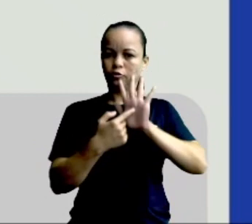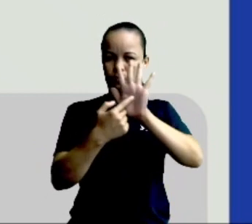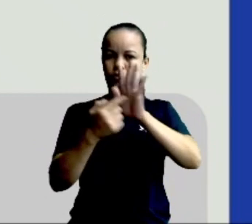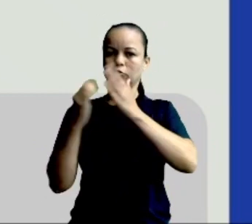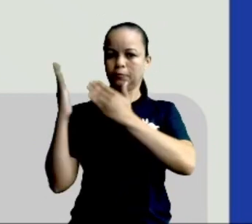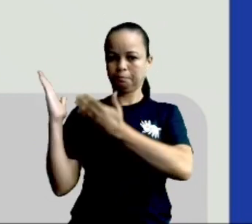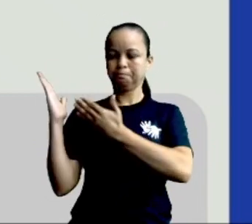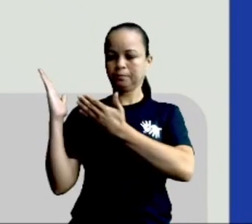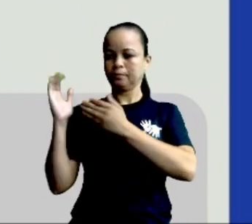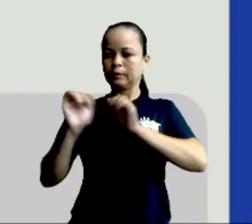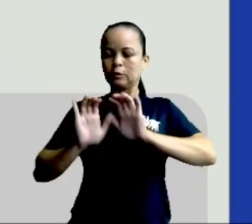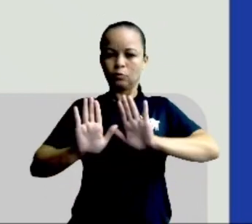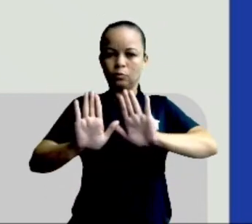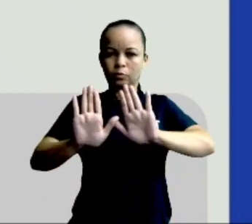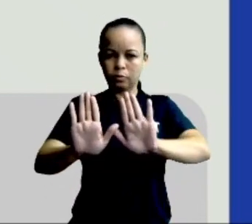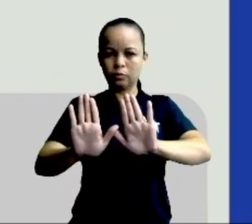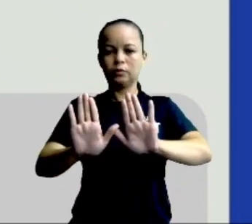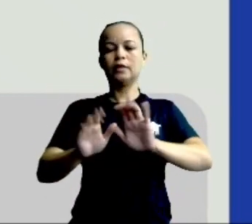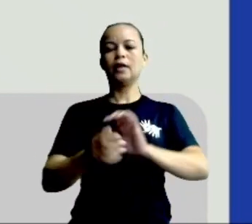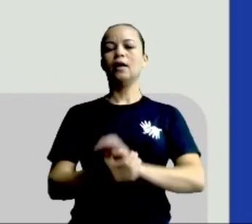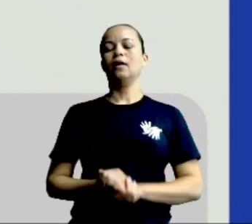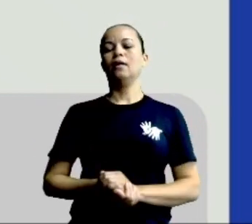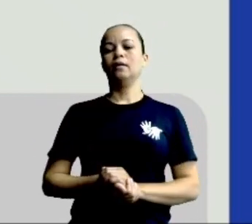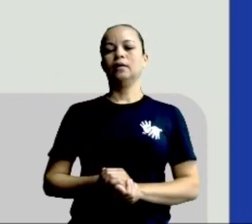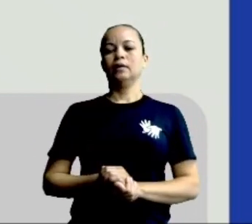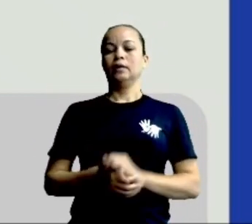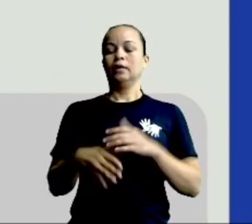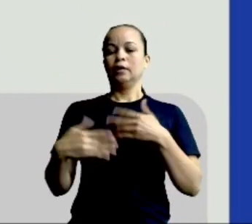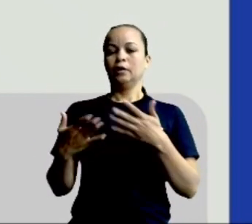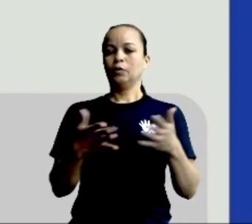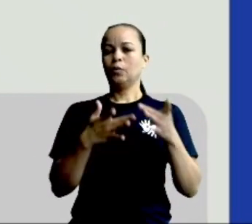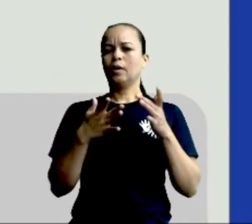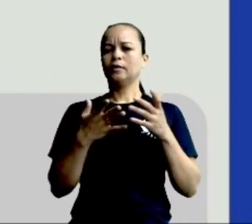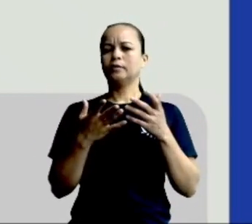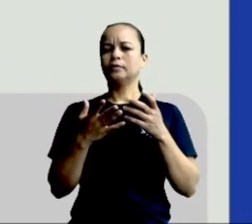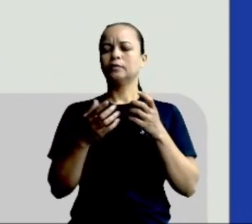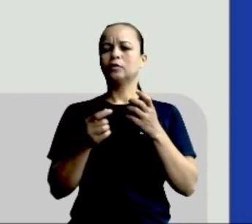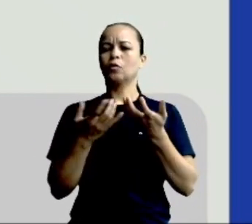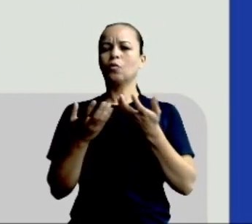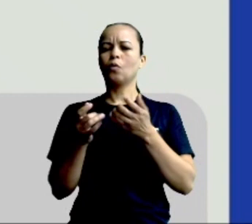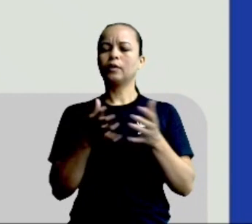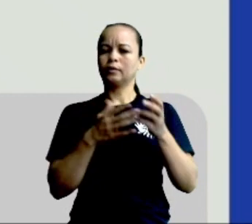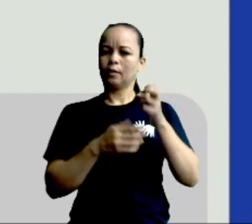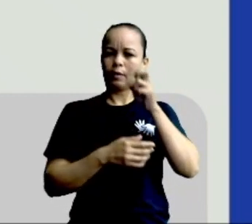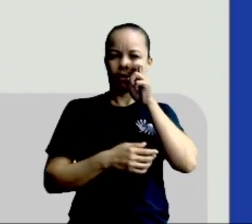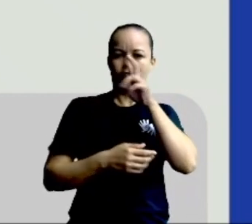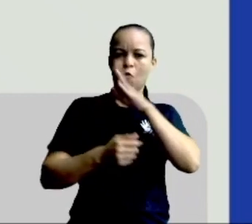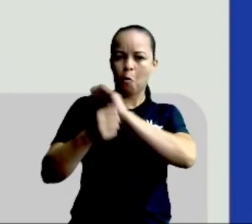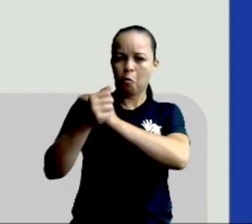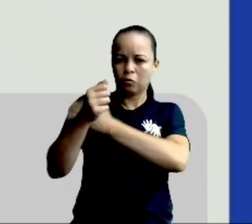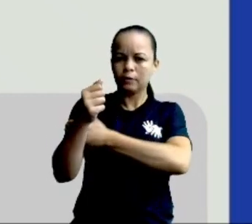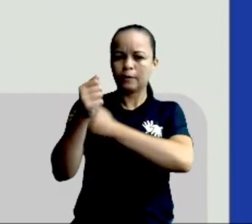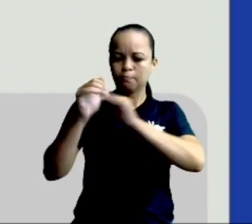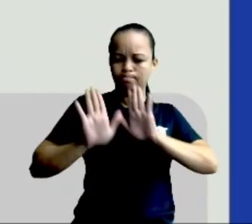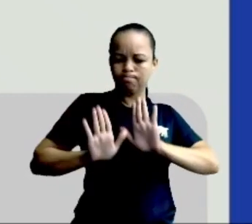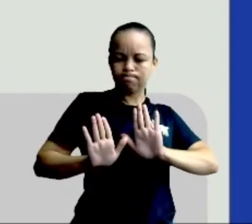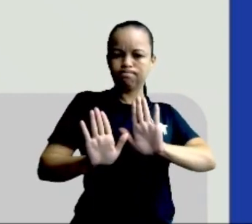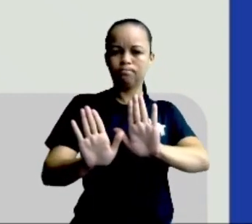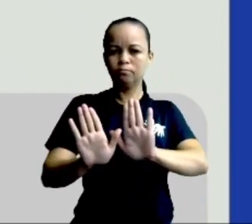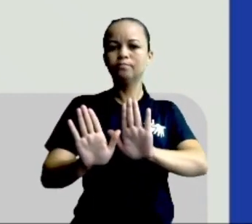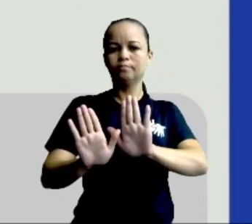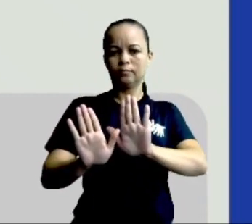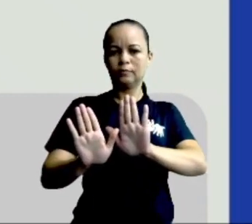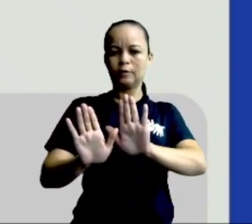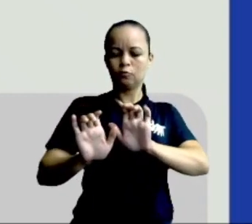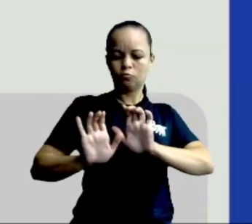aparece, empurrando um caixote em com uma determinada força e um determinado